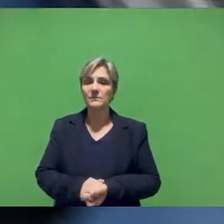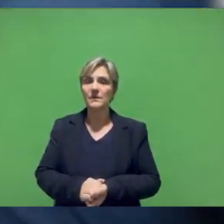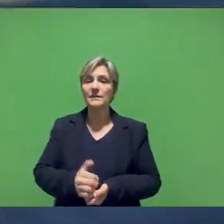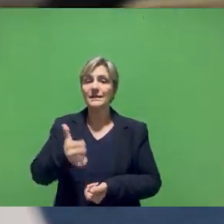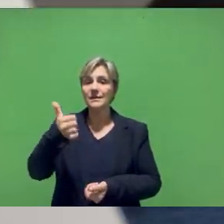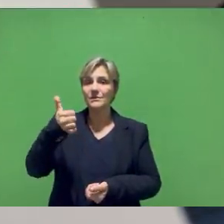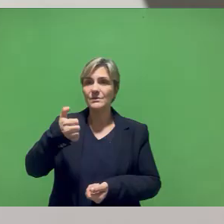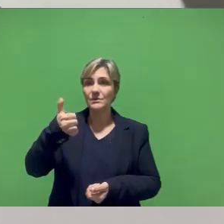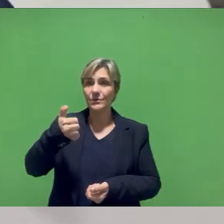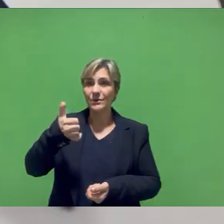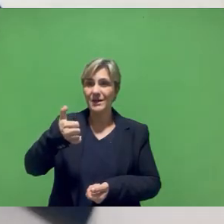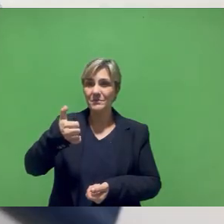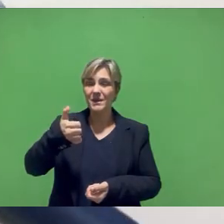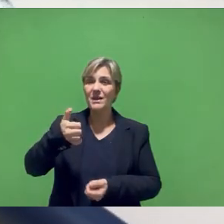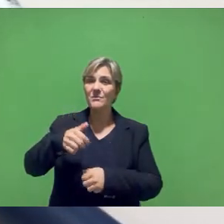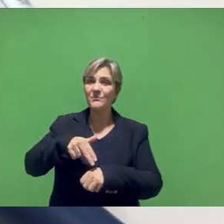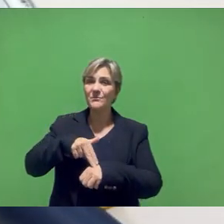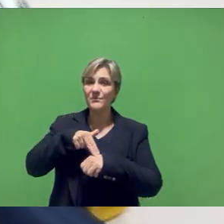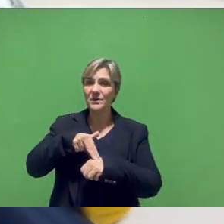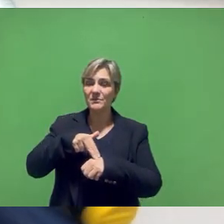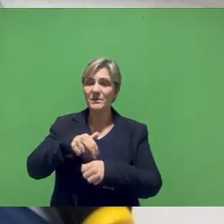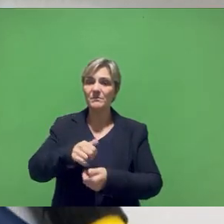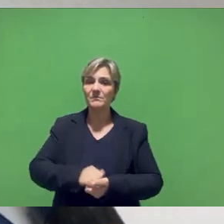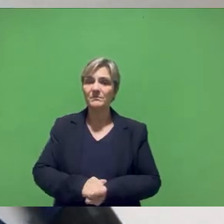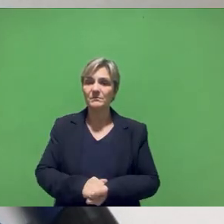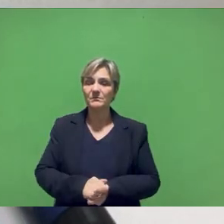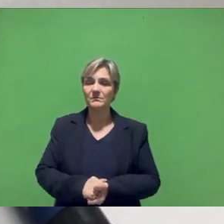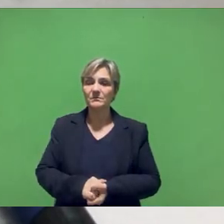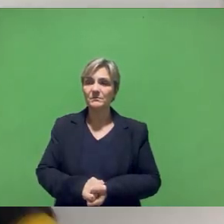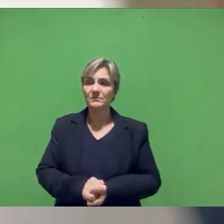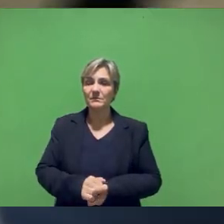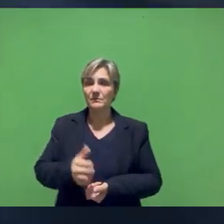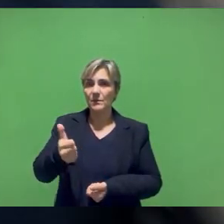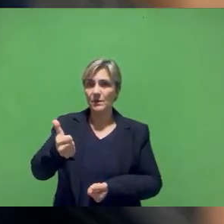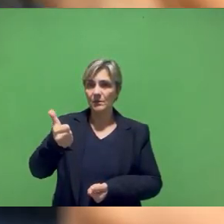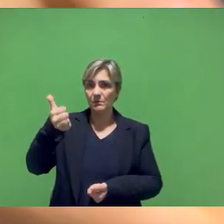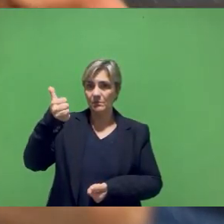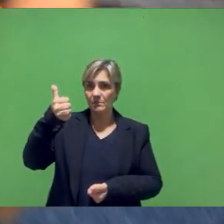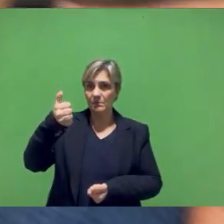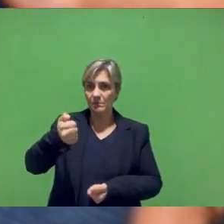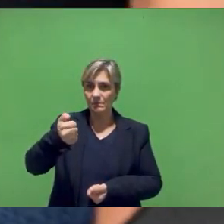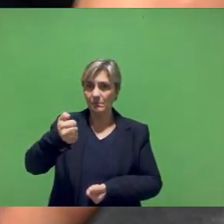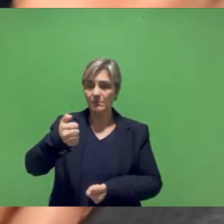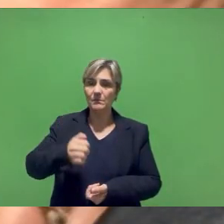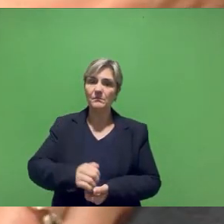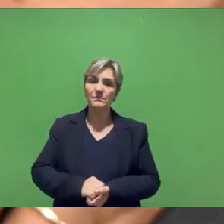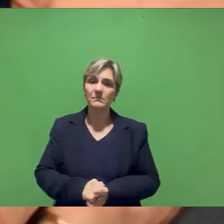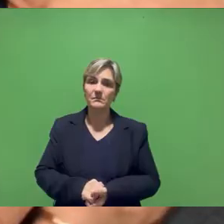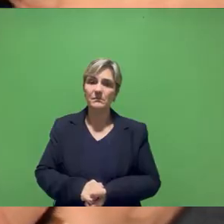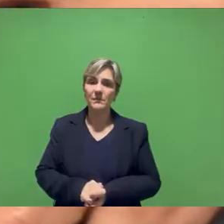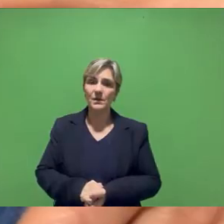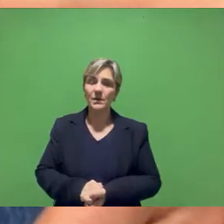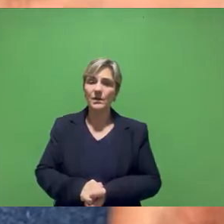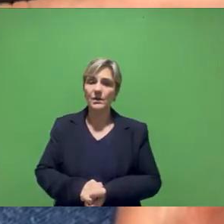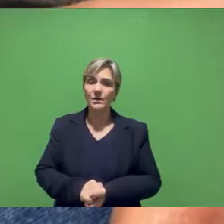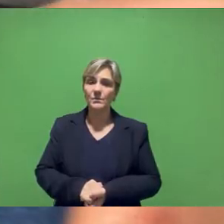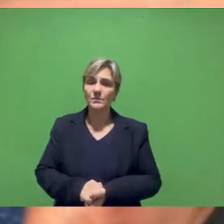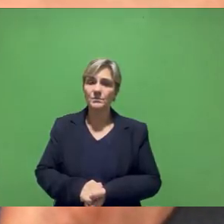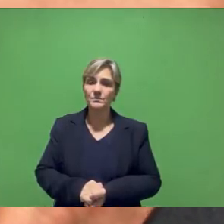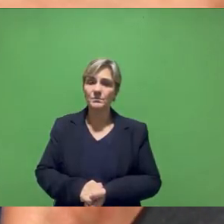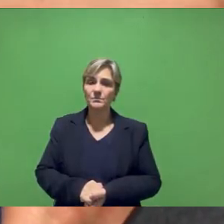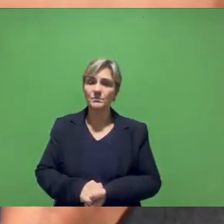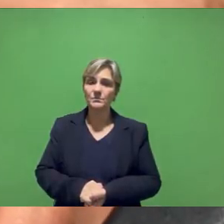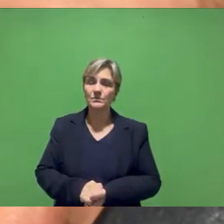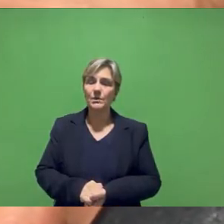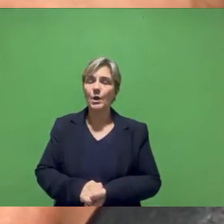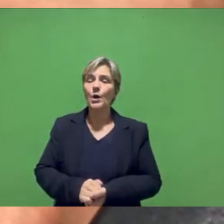bem firme, aqui com os 4 dedos, deixar o dedão para apertar. E aí, aqui eu não preciso, com a caneta, eu não preciso fazer